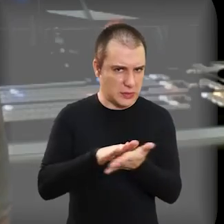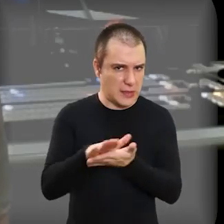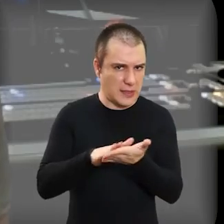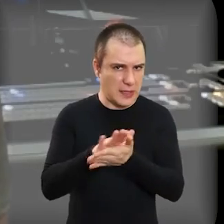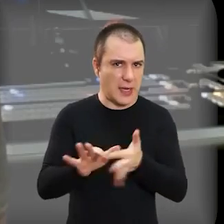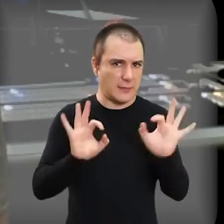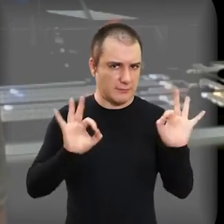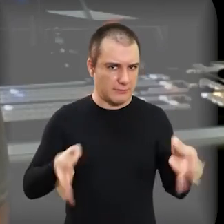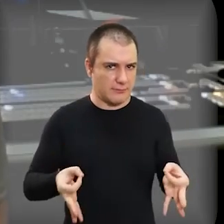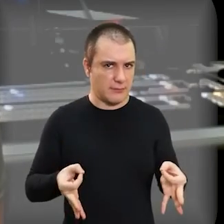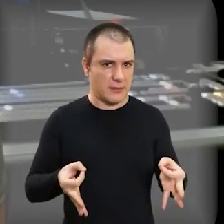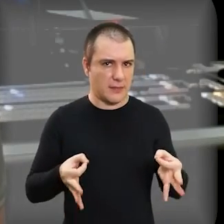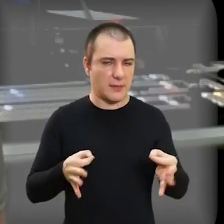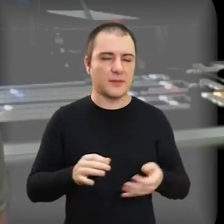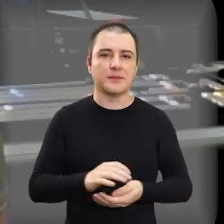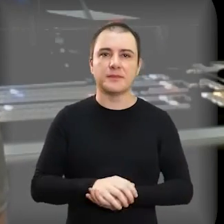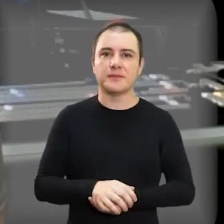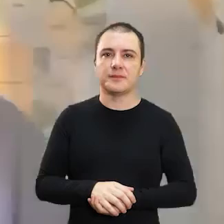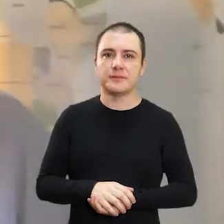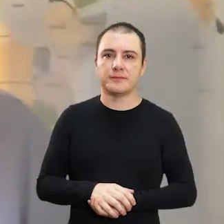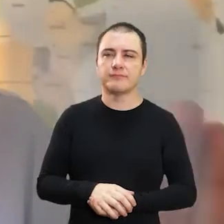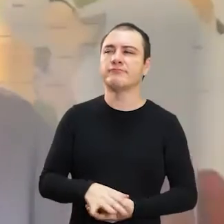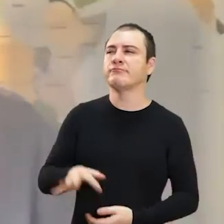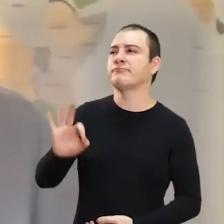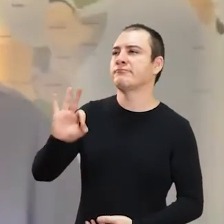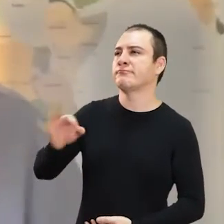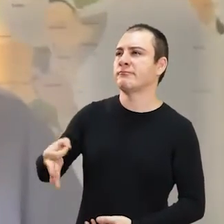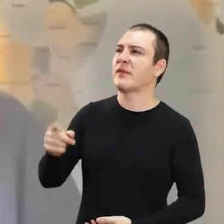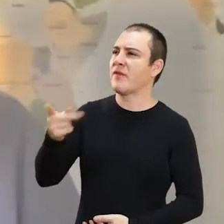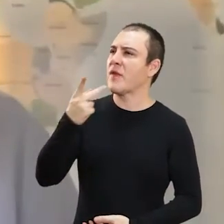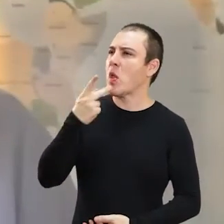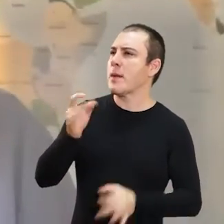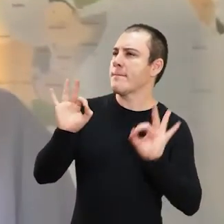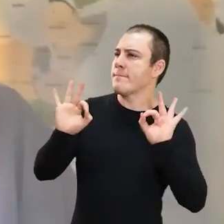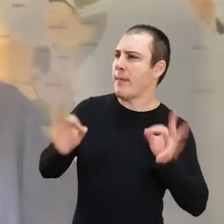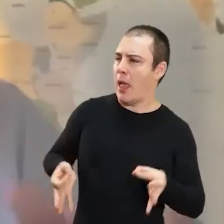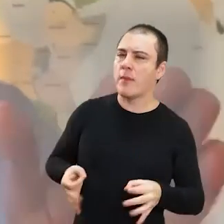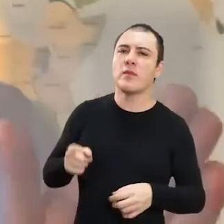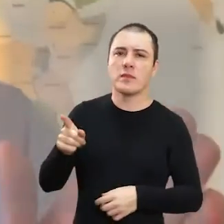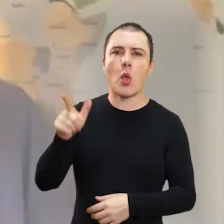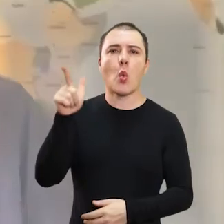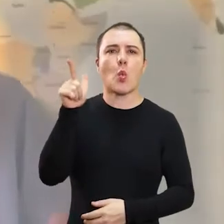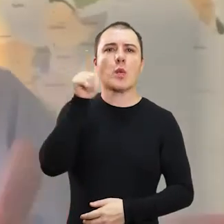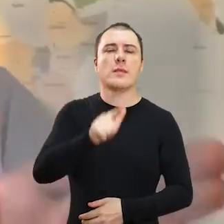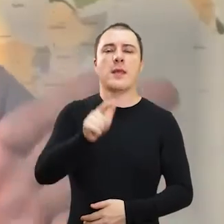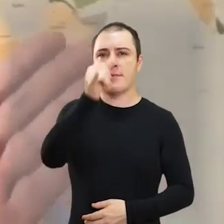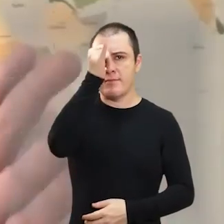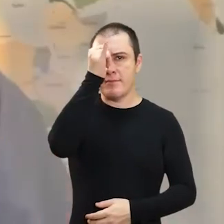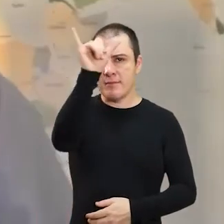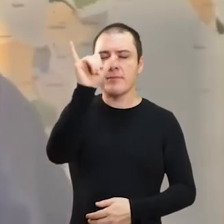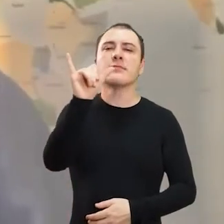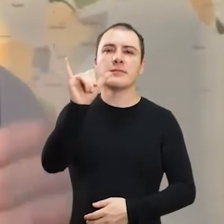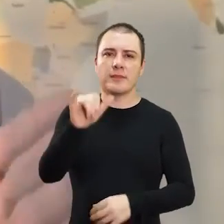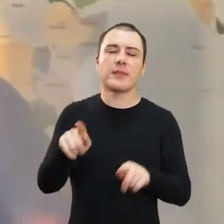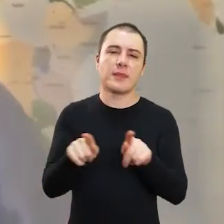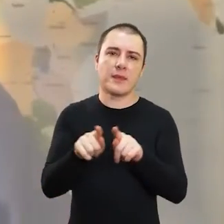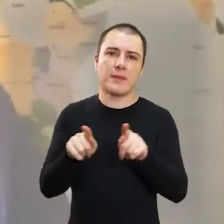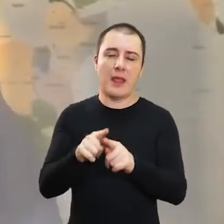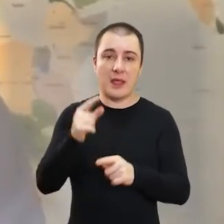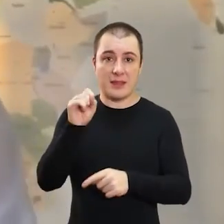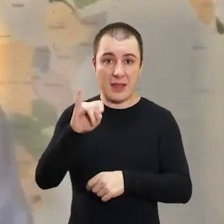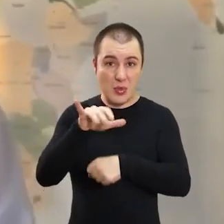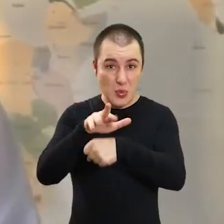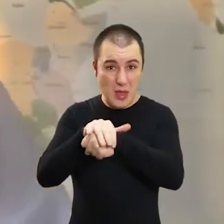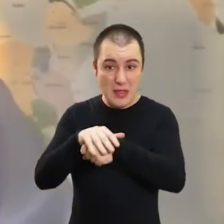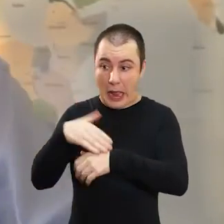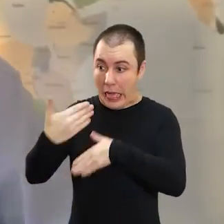prejuízo para a minha visão, no caso, né? Exatamente, você pegou o ponto certo. Você consegue prevenir, estancar a evolução